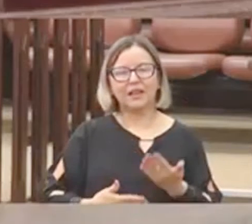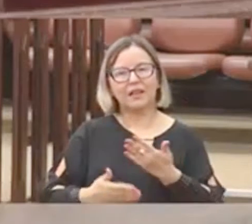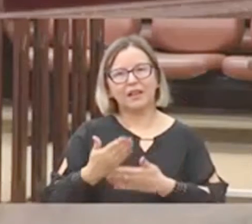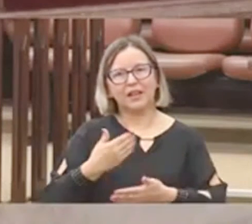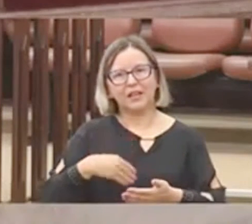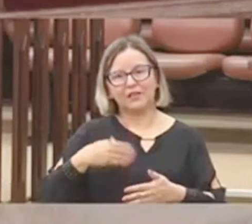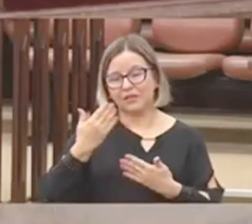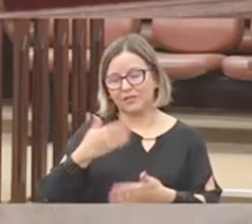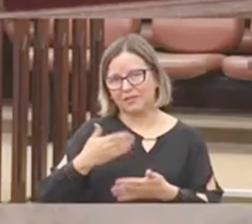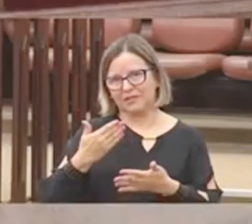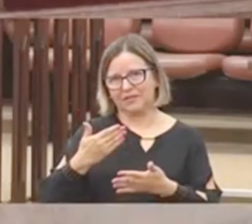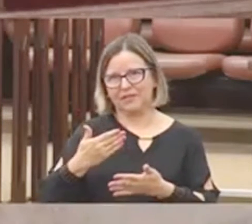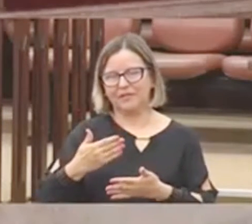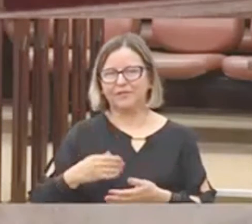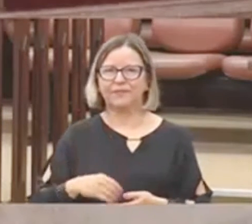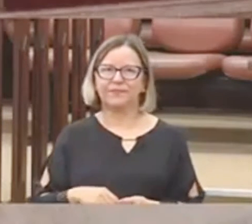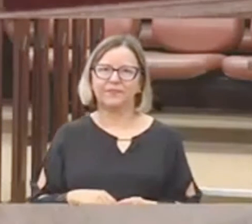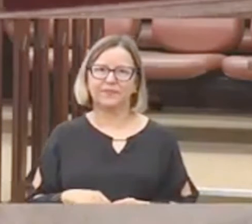provações.